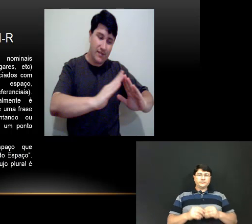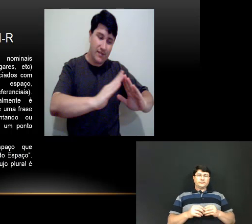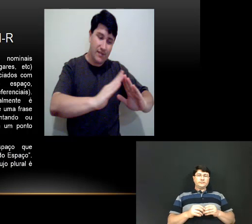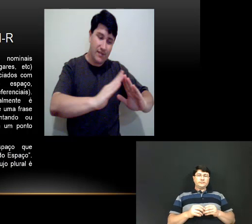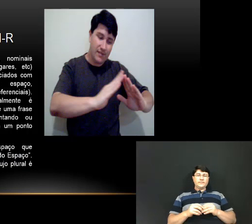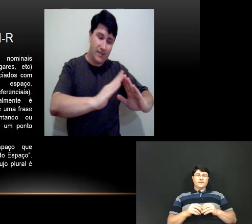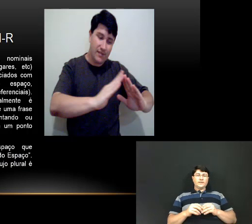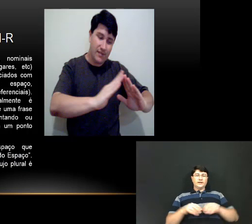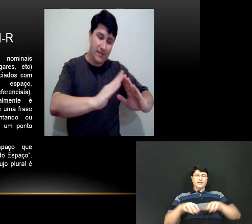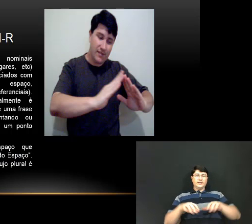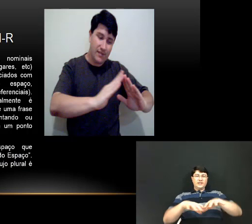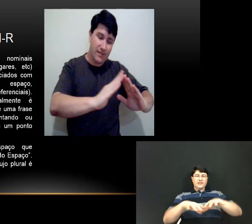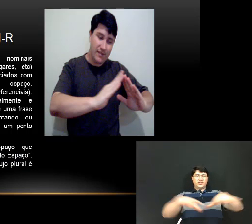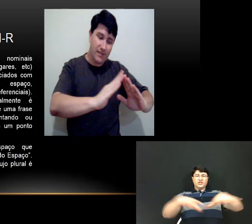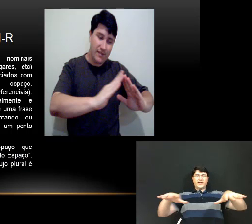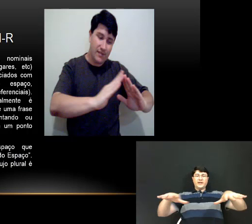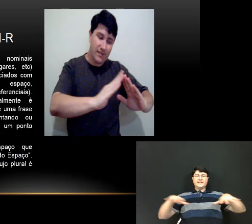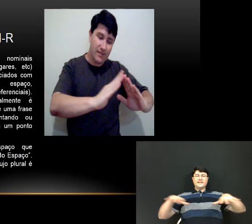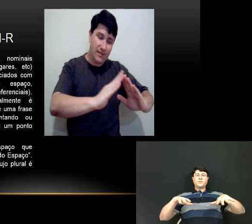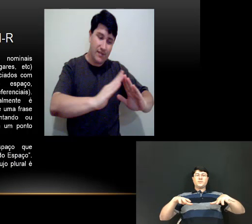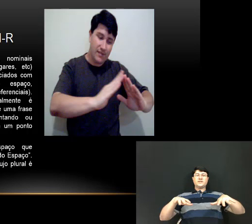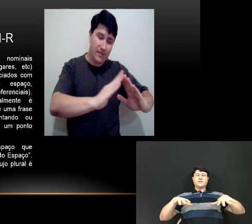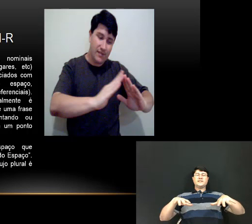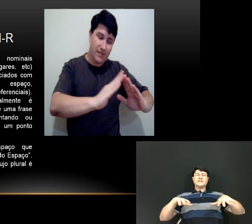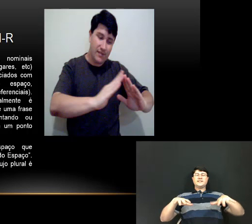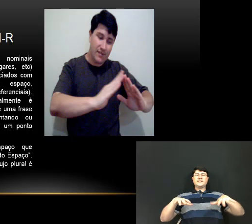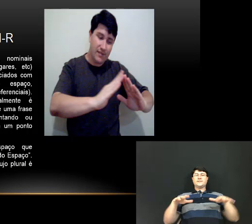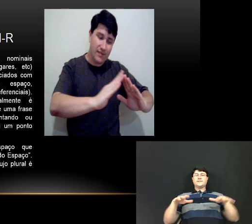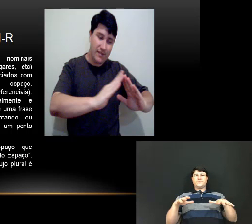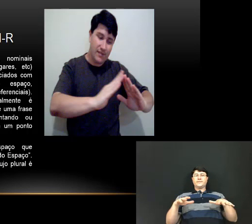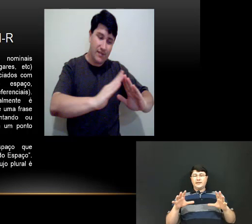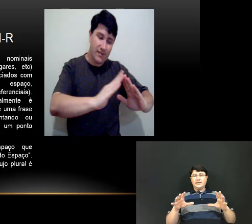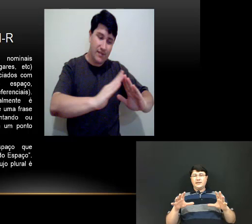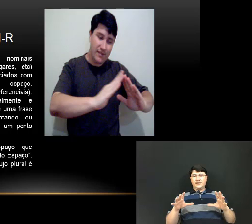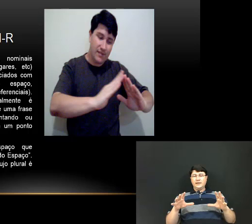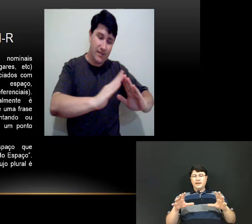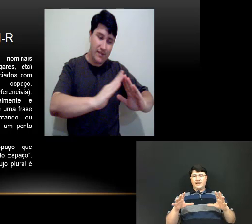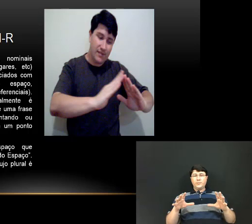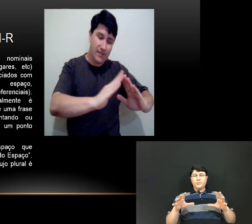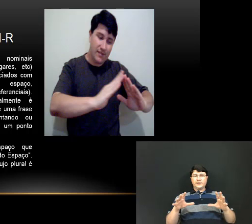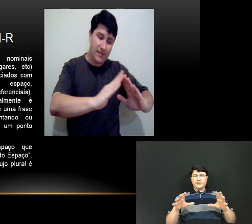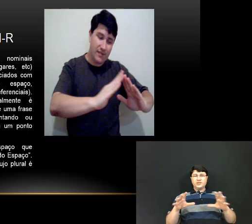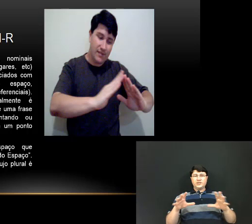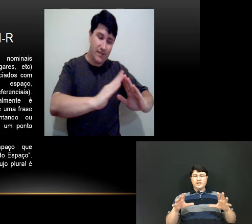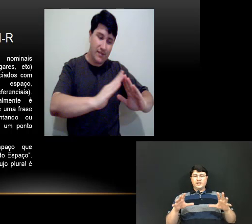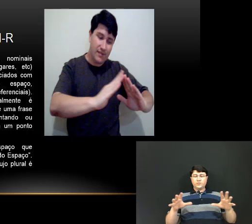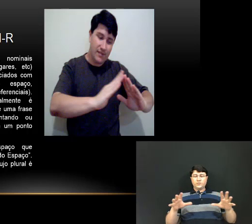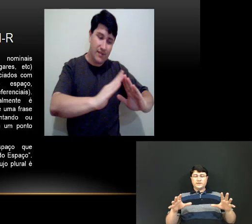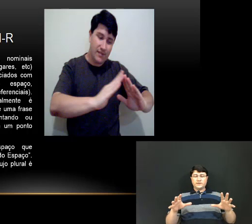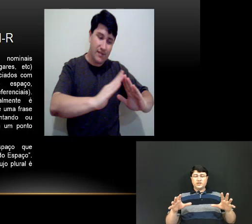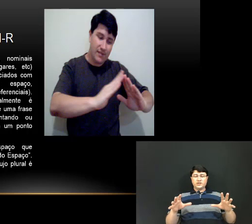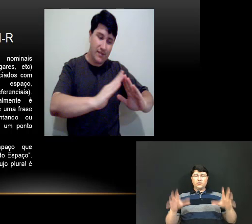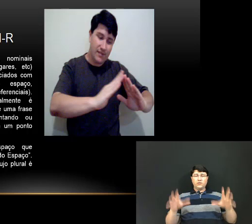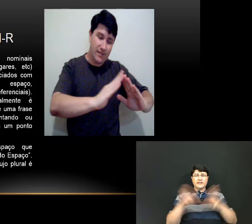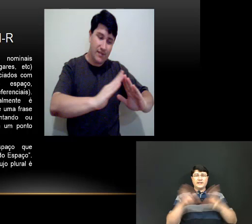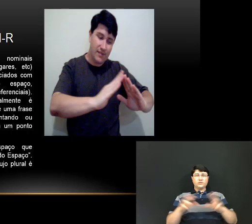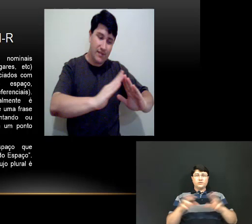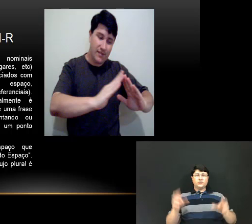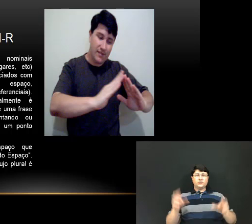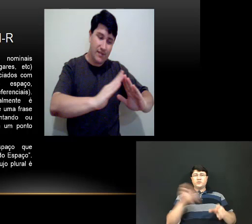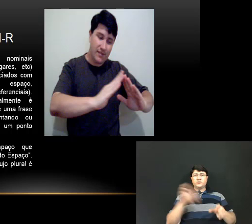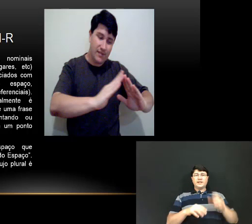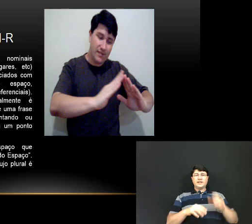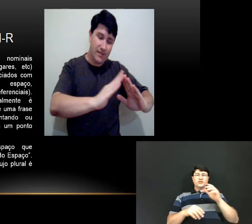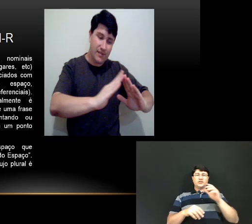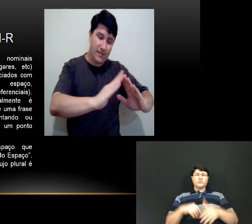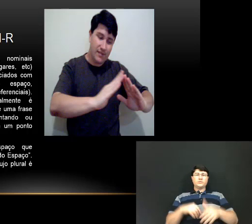Então, e a gente espalha nesse espaço de sinalização. E é importante isso porque se a gente colocasse